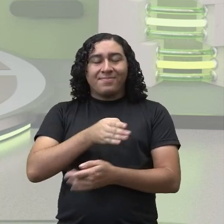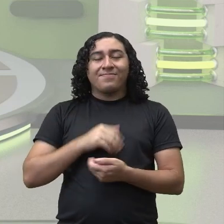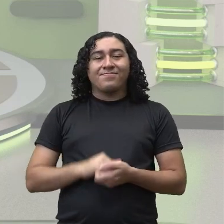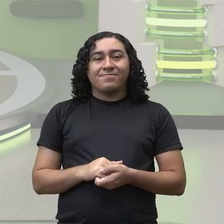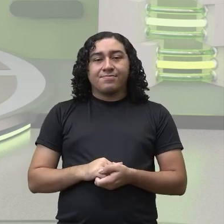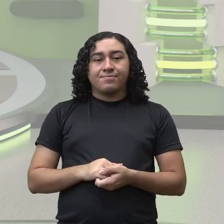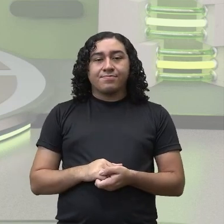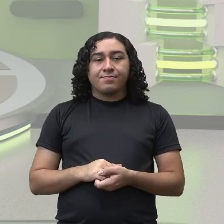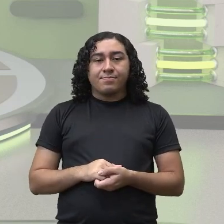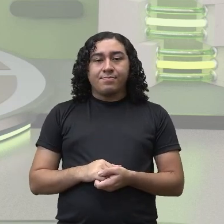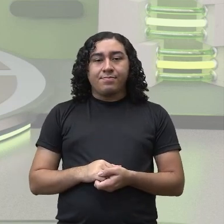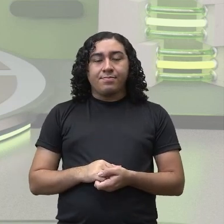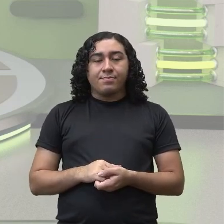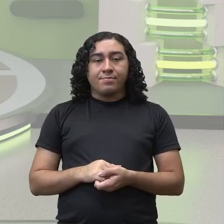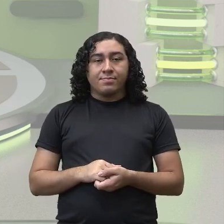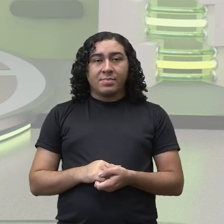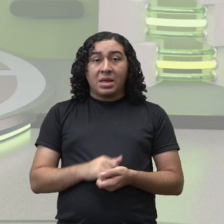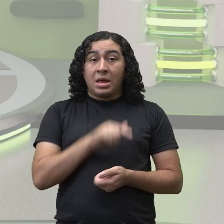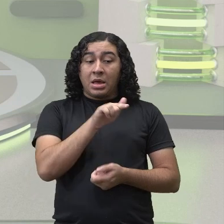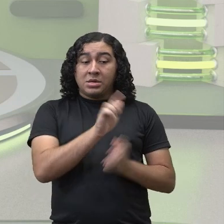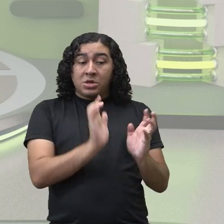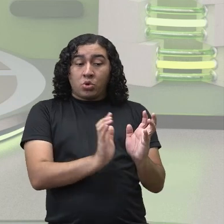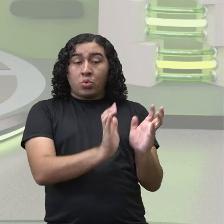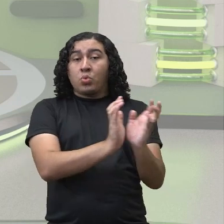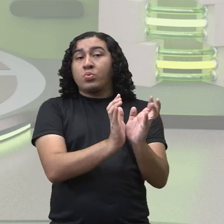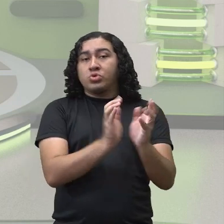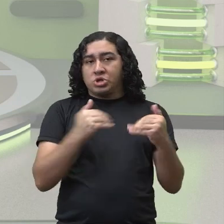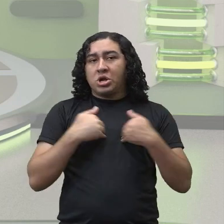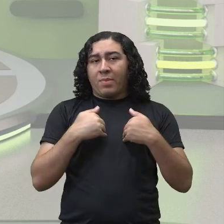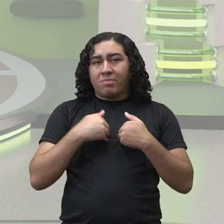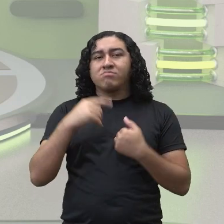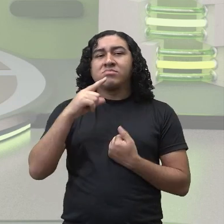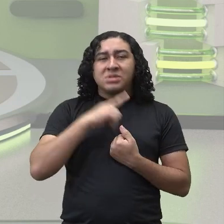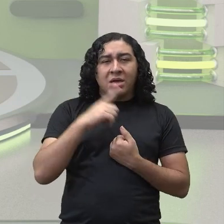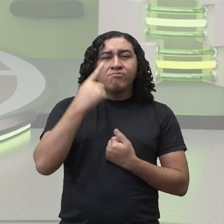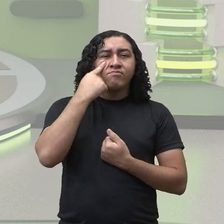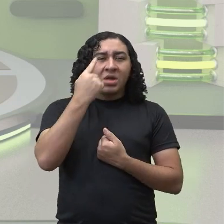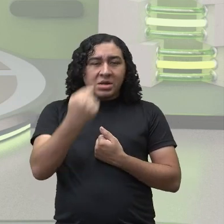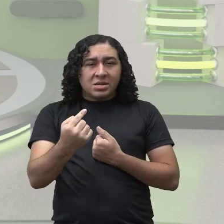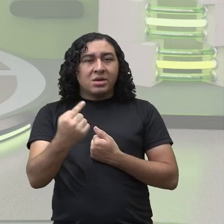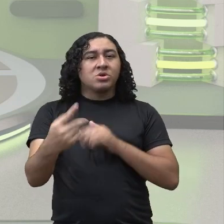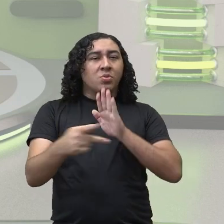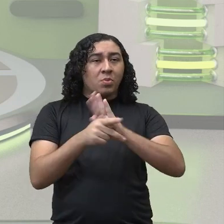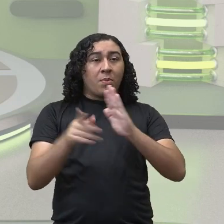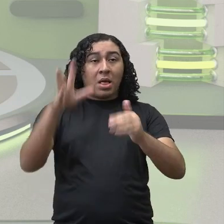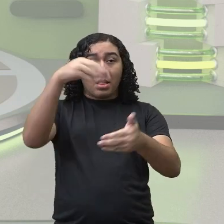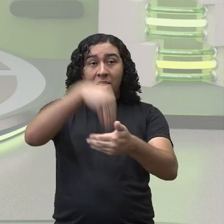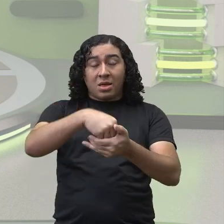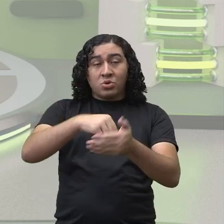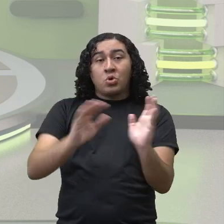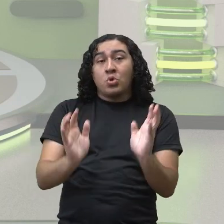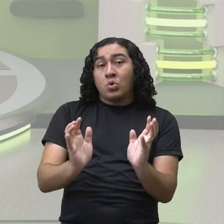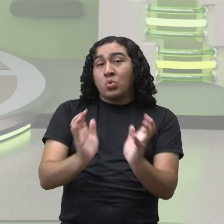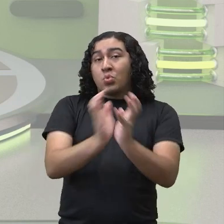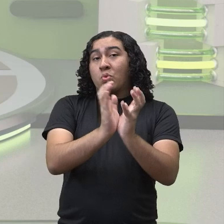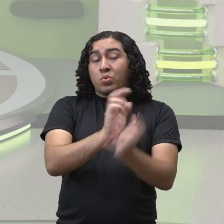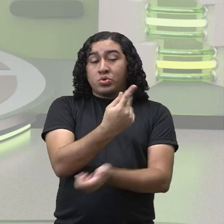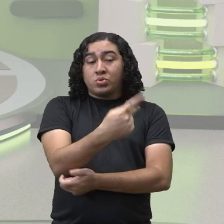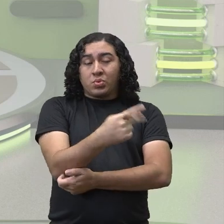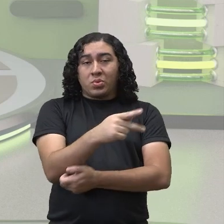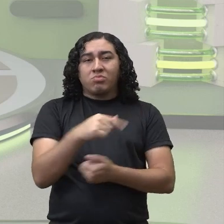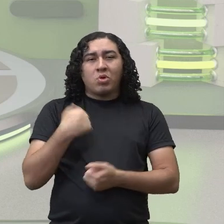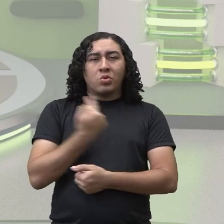indivíduos, né, têm uma classificação bem interessante, uma classificação dentro da classe dos anfíbios, que nós